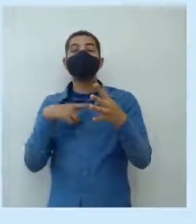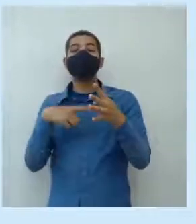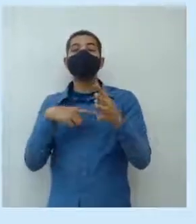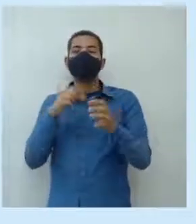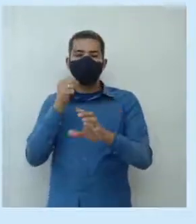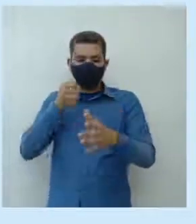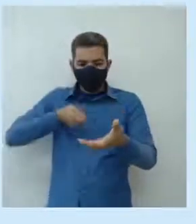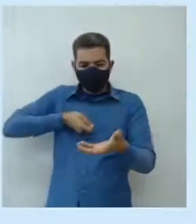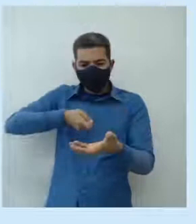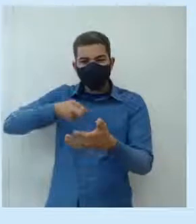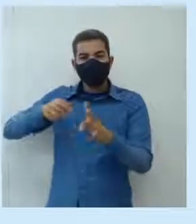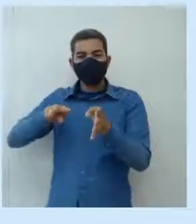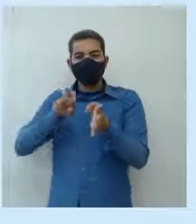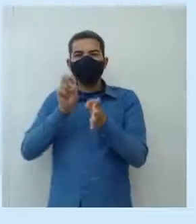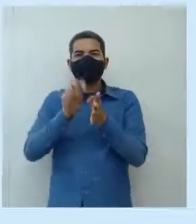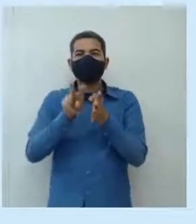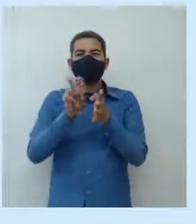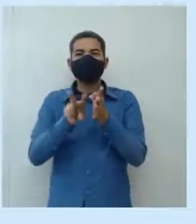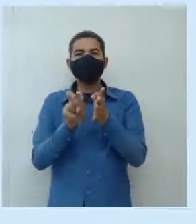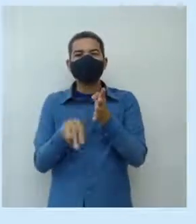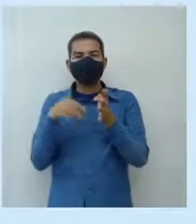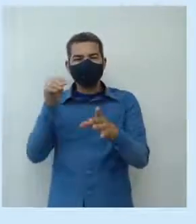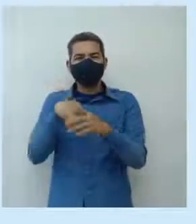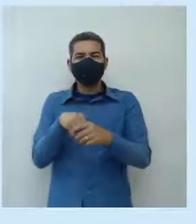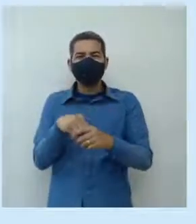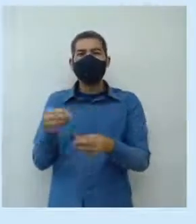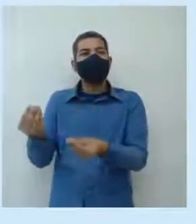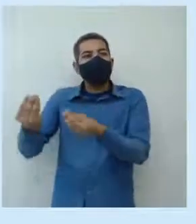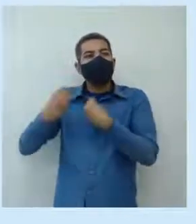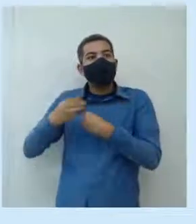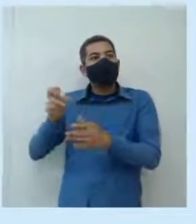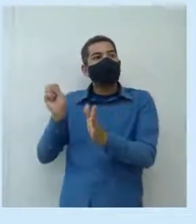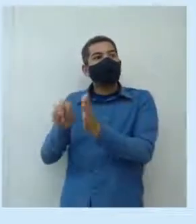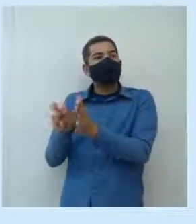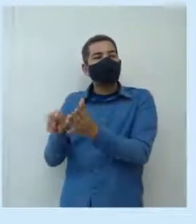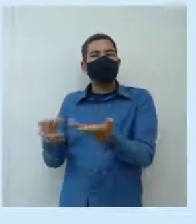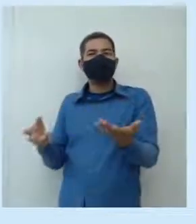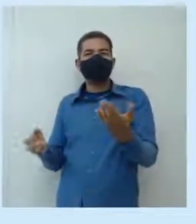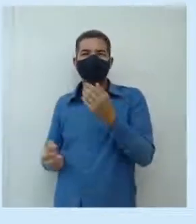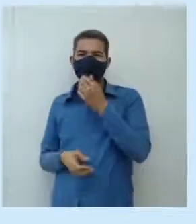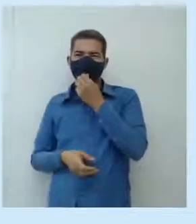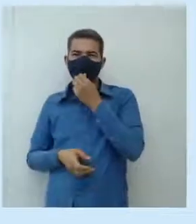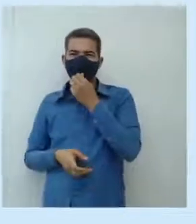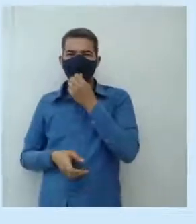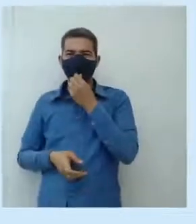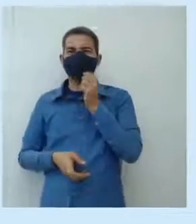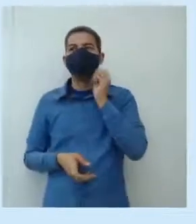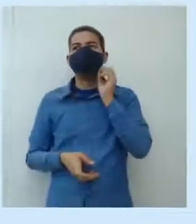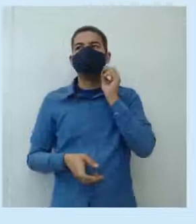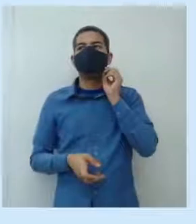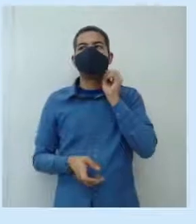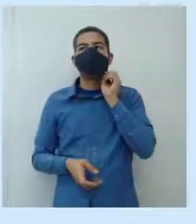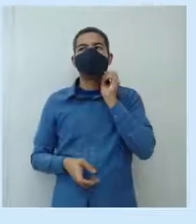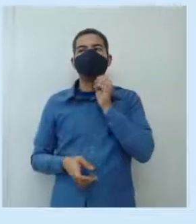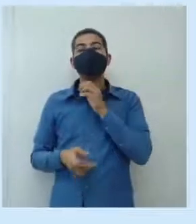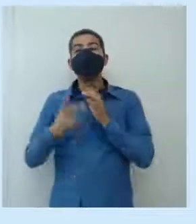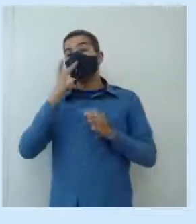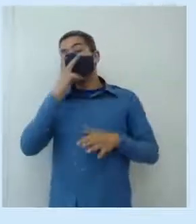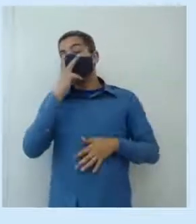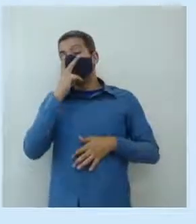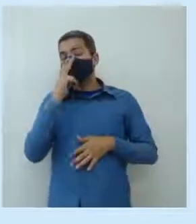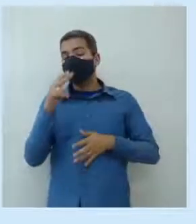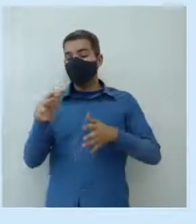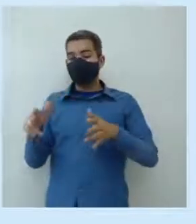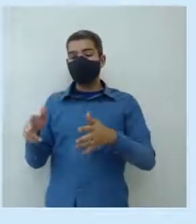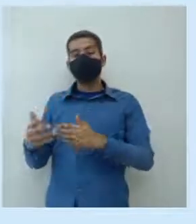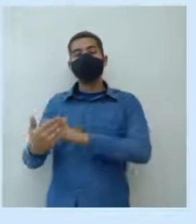do agrotóxico. Ele traz essa relação justamente de que parece ser saudável,